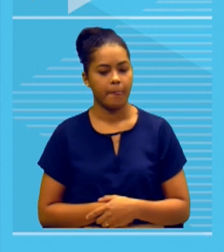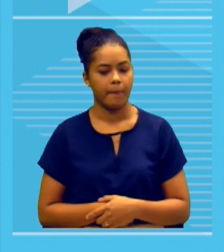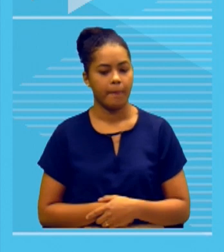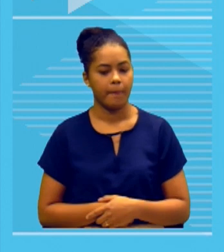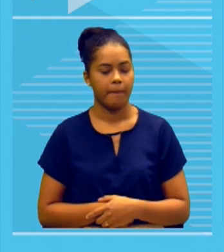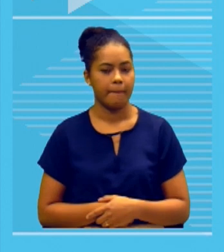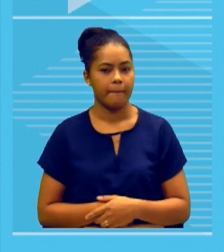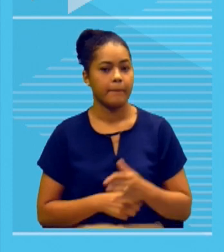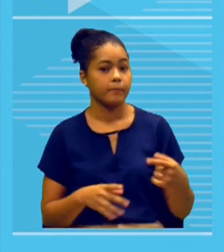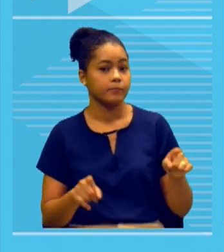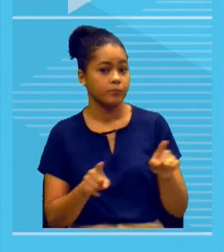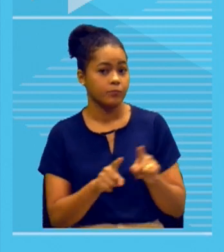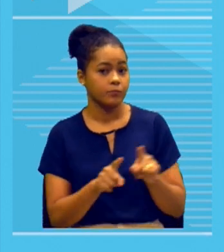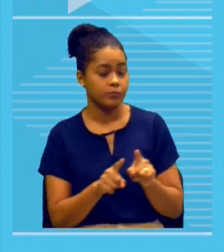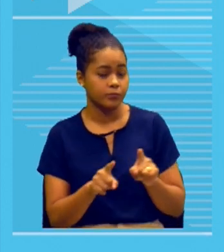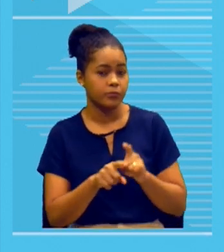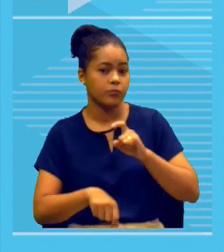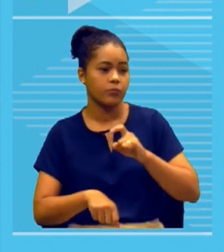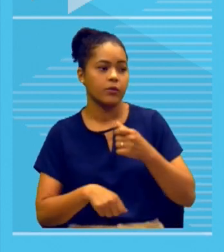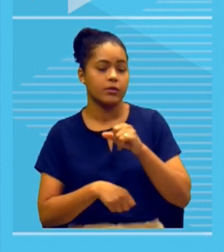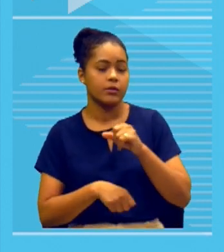quando você encontrar